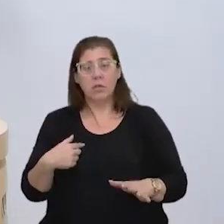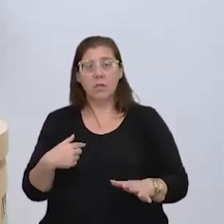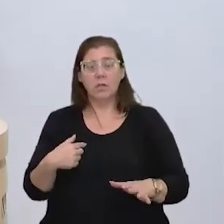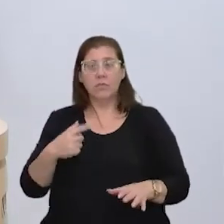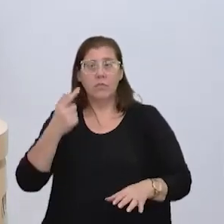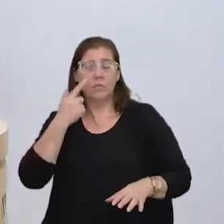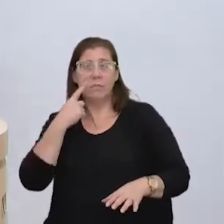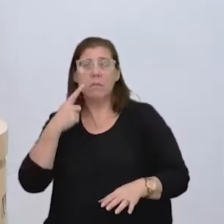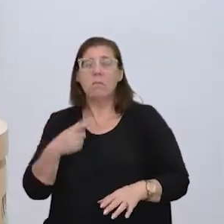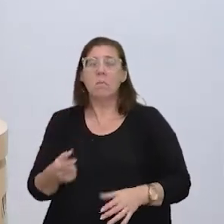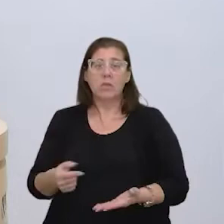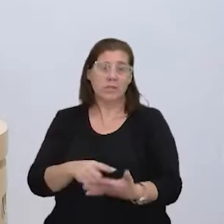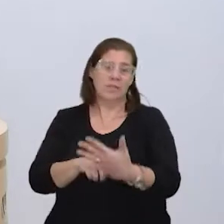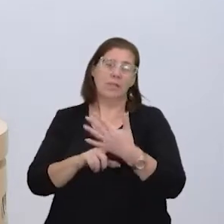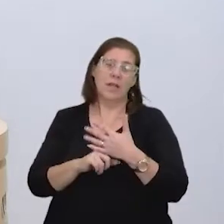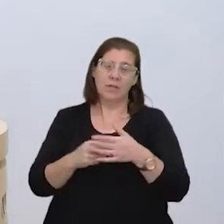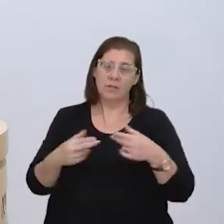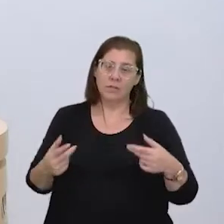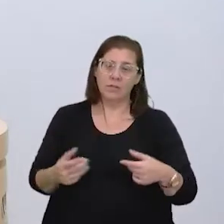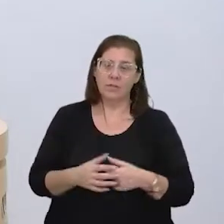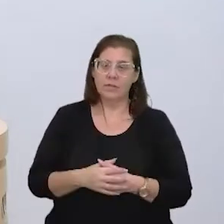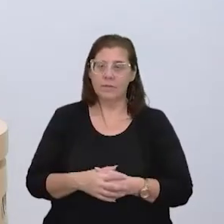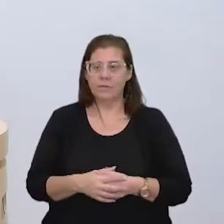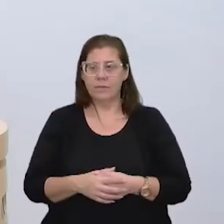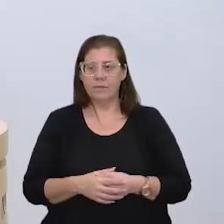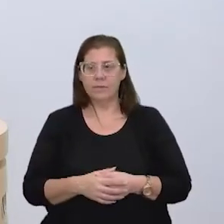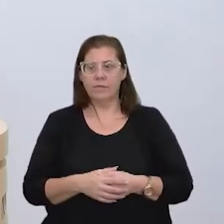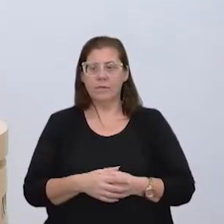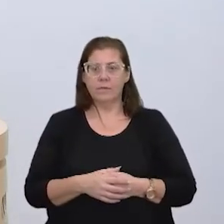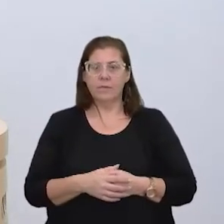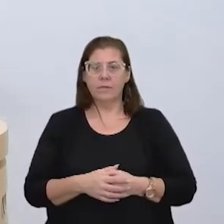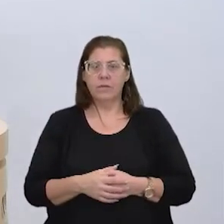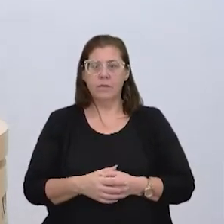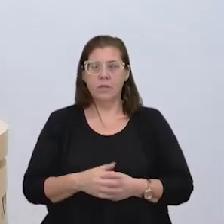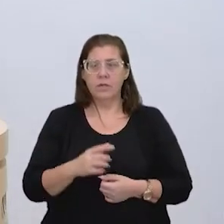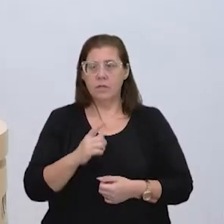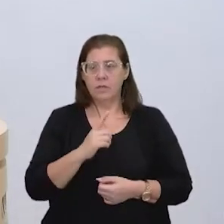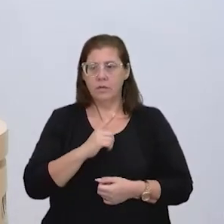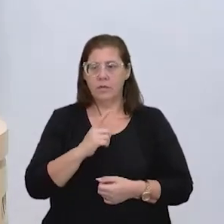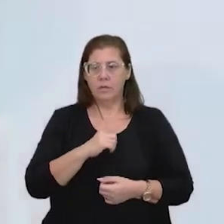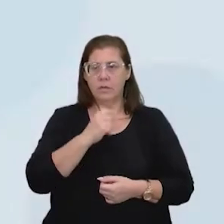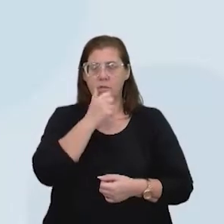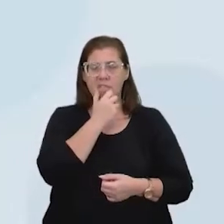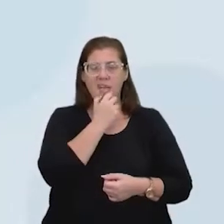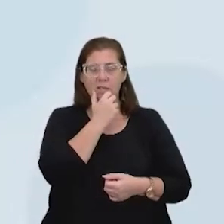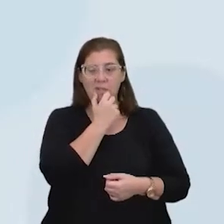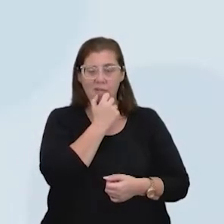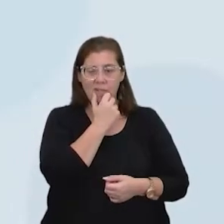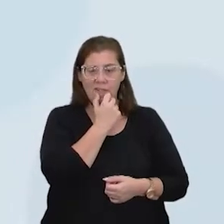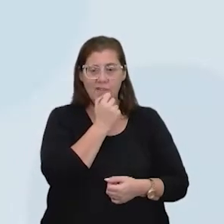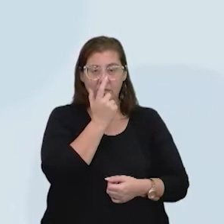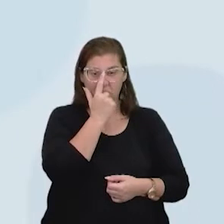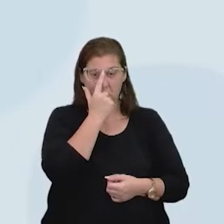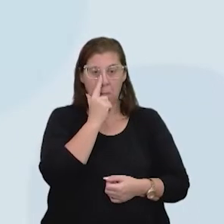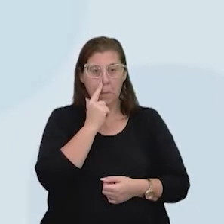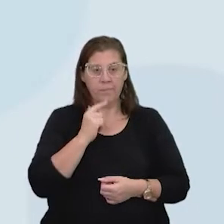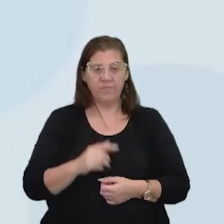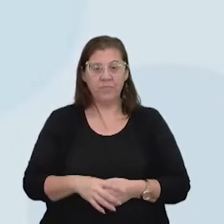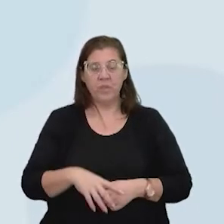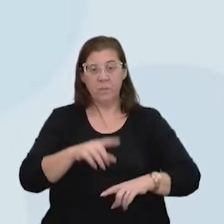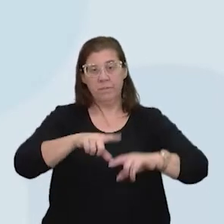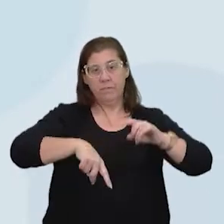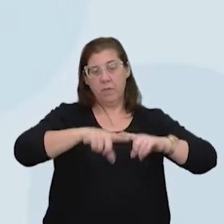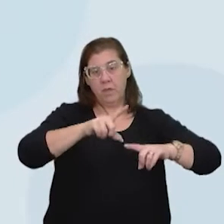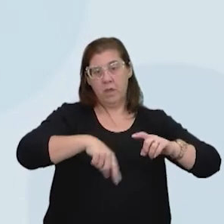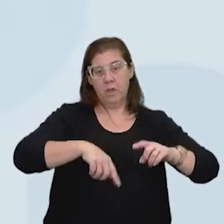venderam essa ideia. Então, quando a gente está falando sobre isso, a gente muitas vezes acredita que a gente está escolhendo, né, um